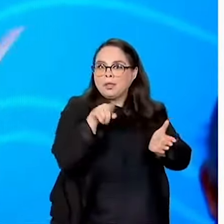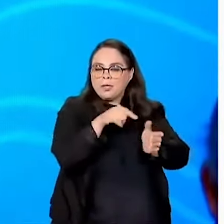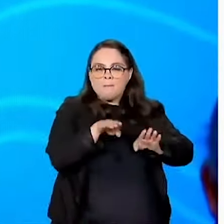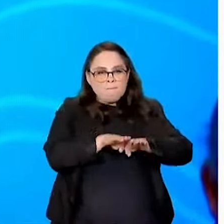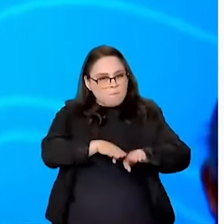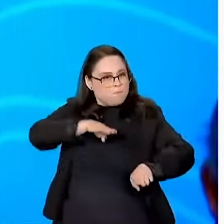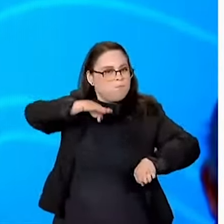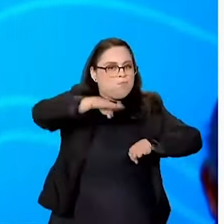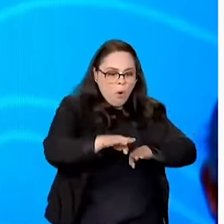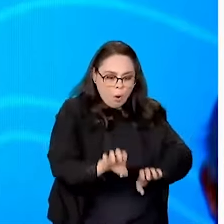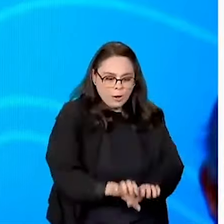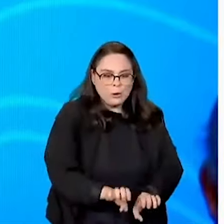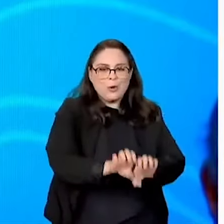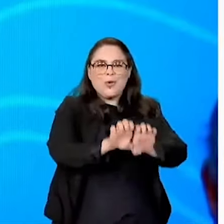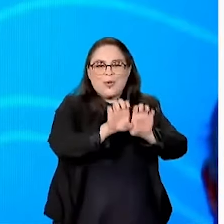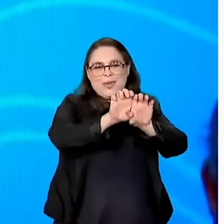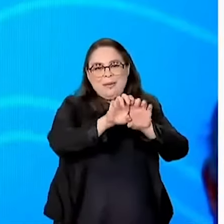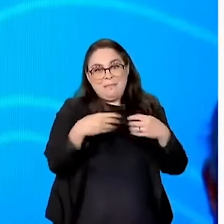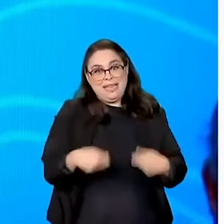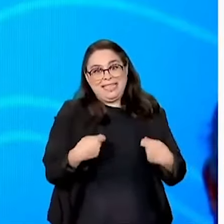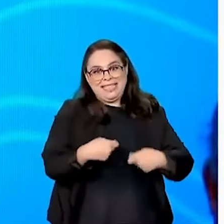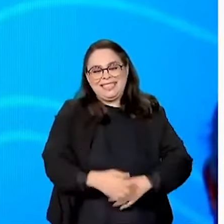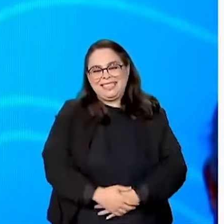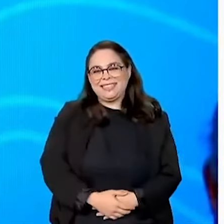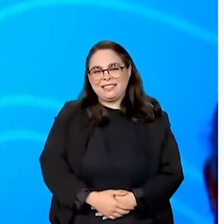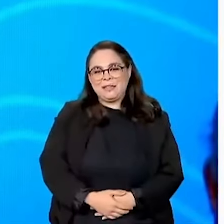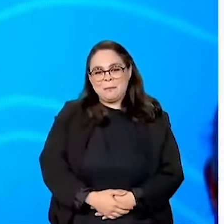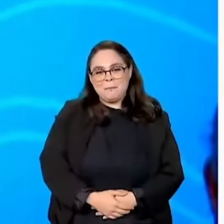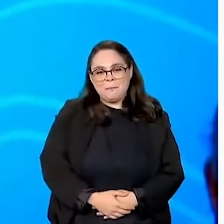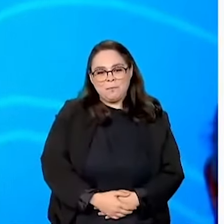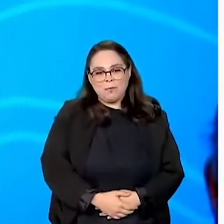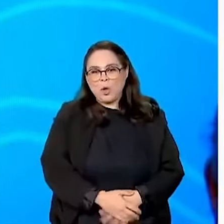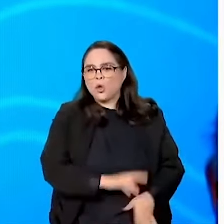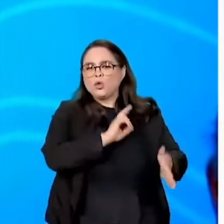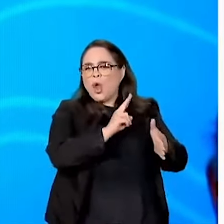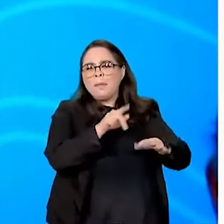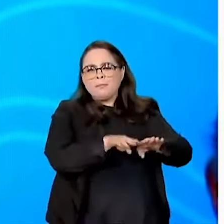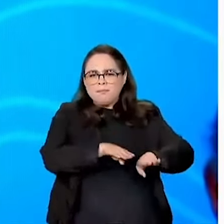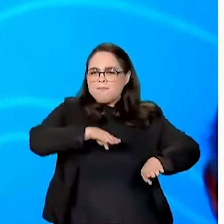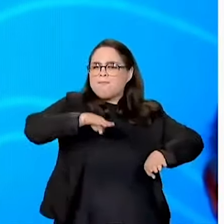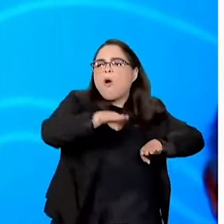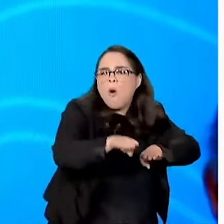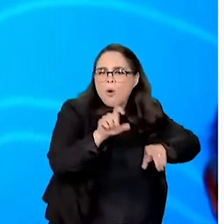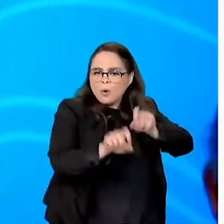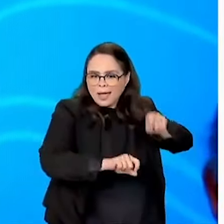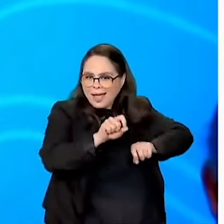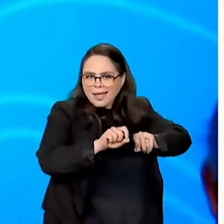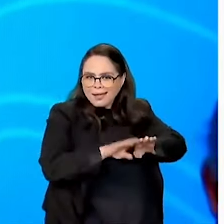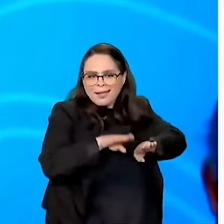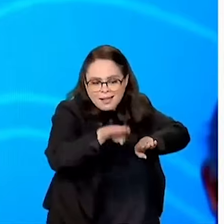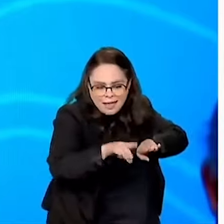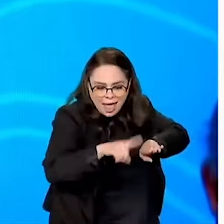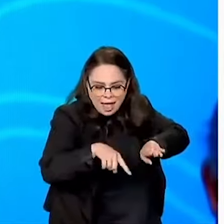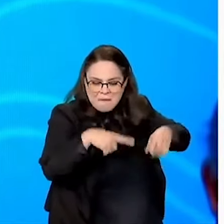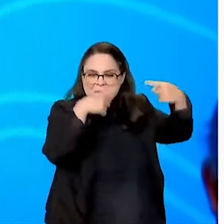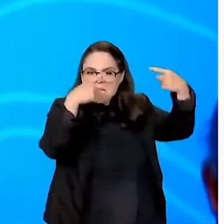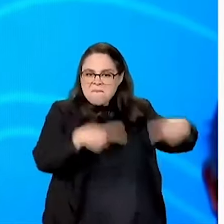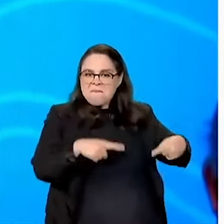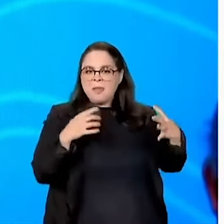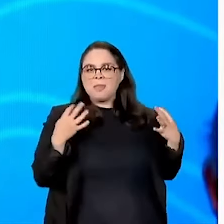salto estrutural. O nome desse salto é